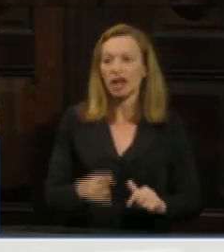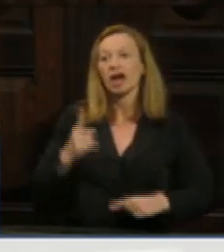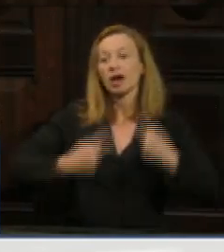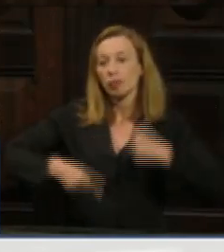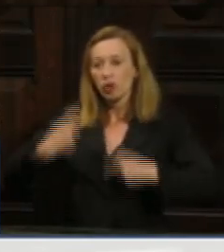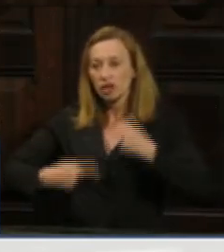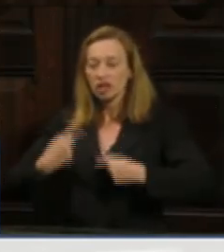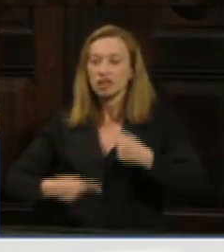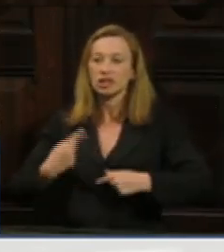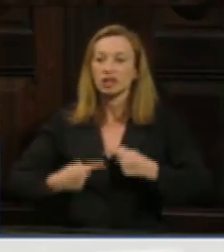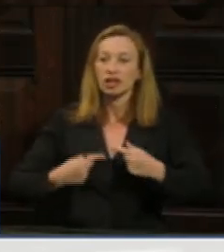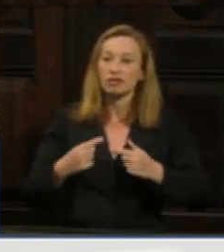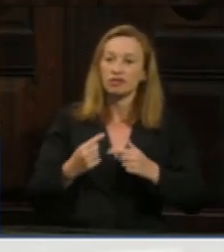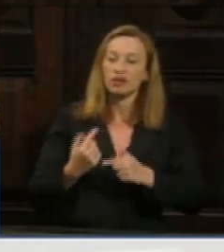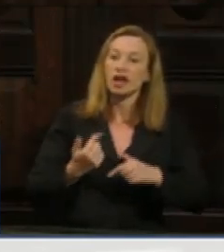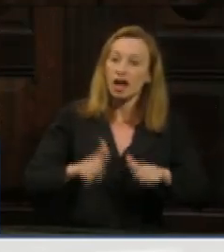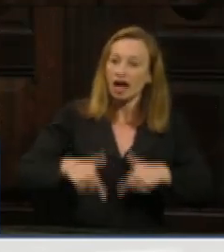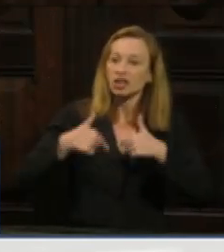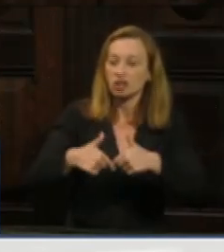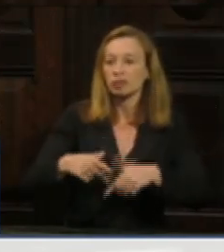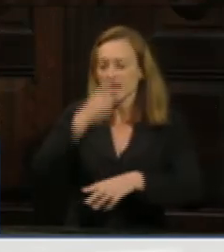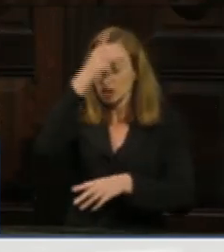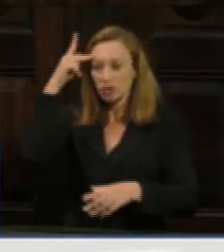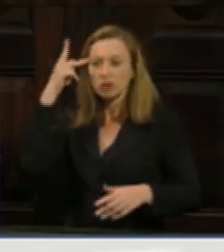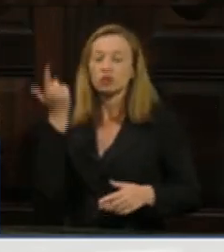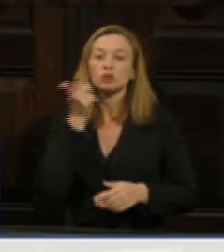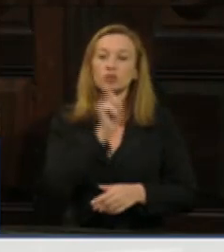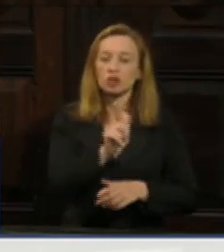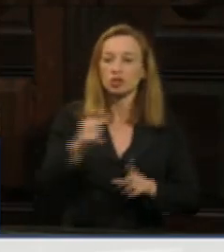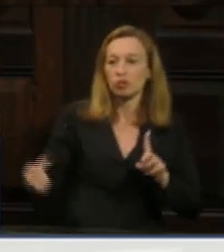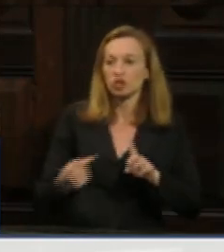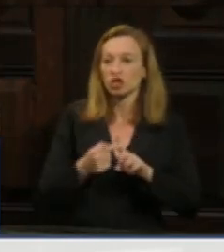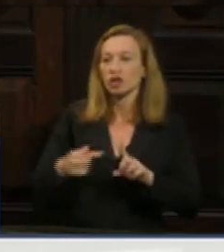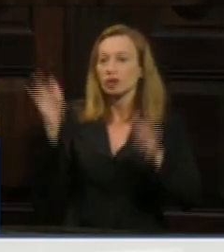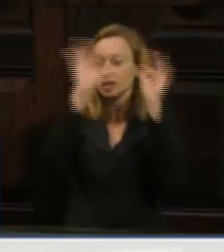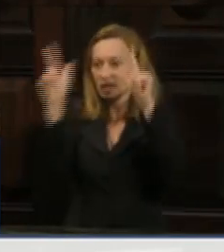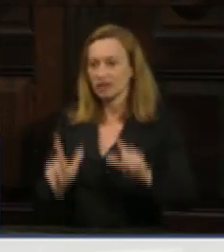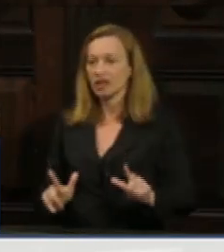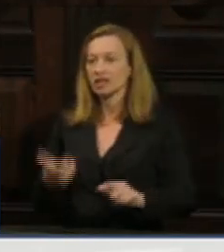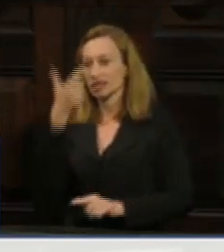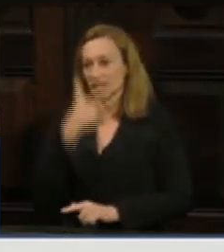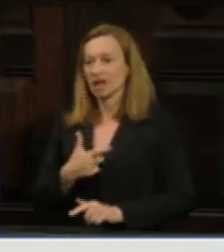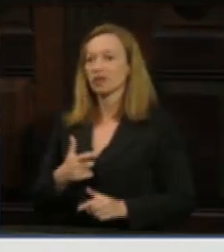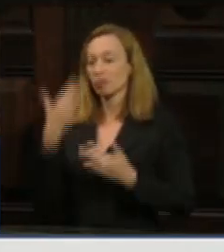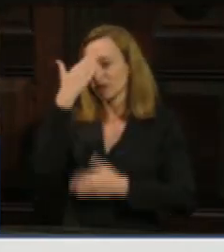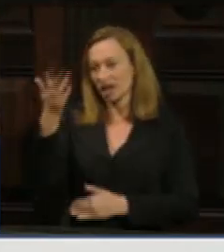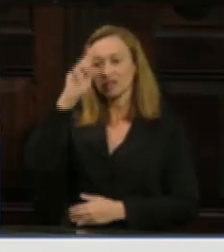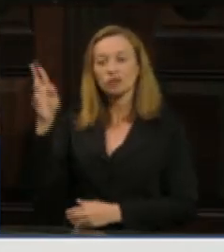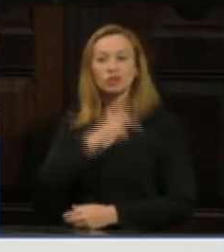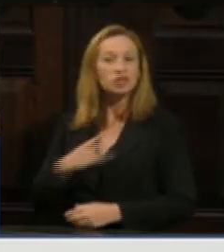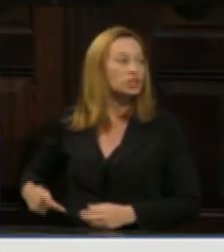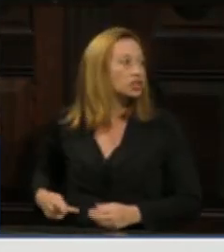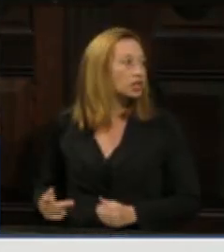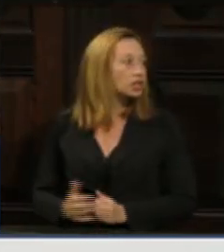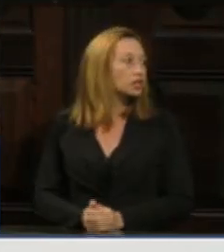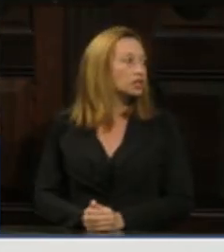da população ter o direito de opinar, mas também para ter o dever de se